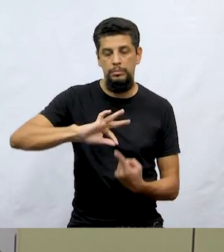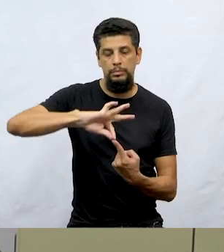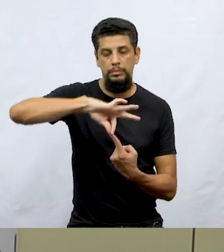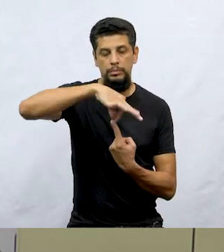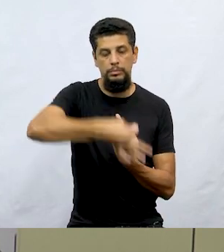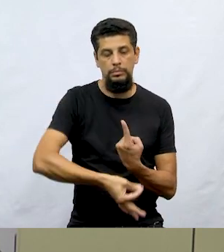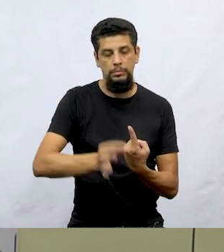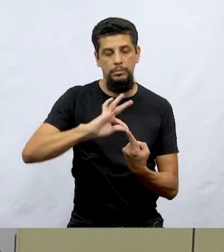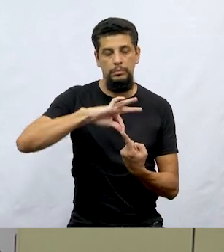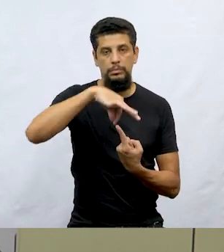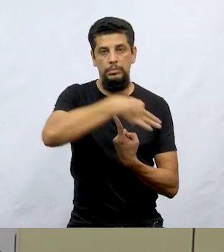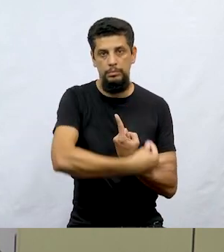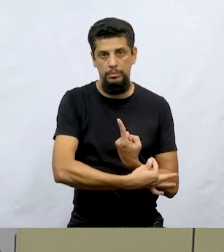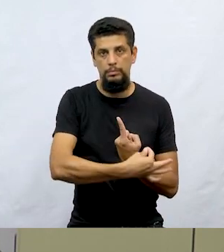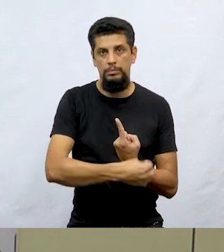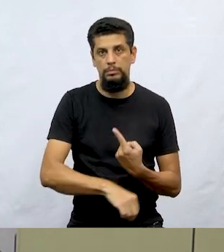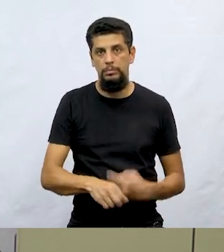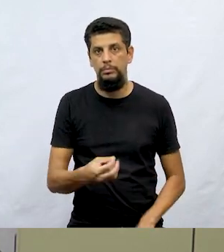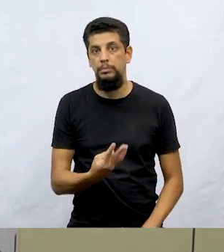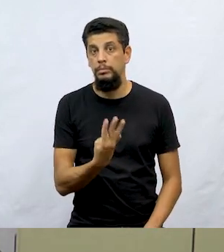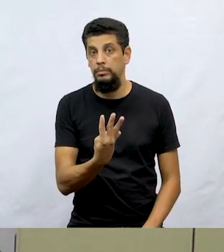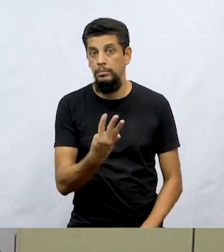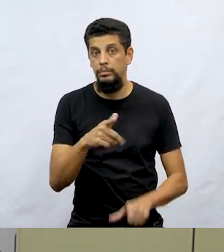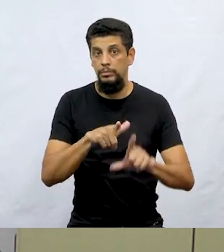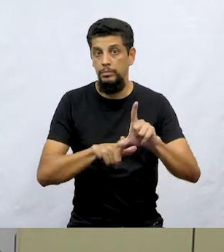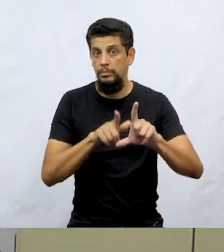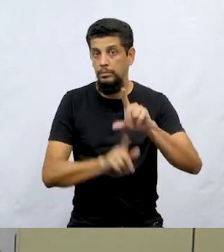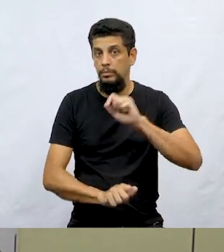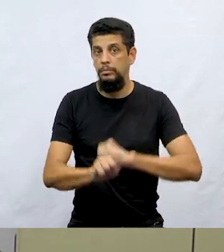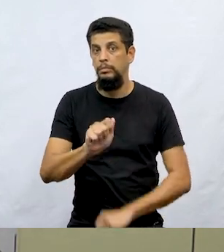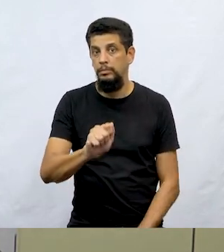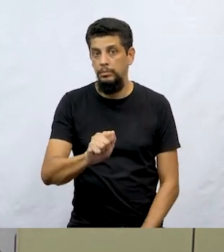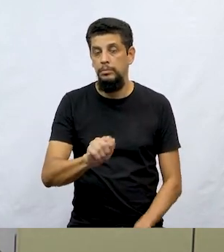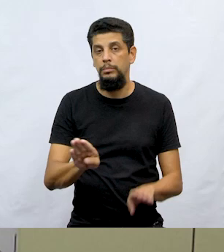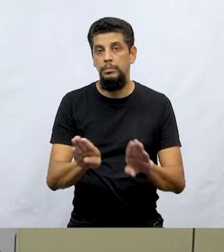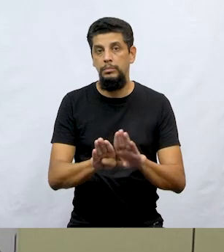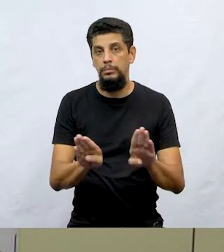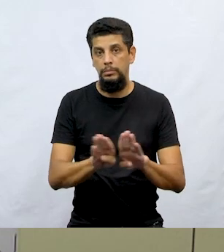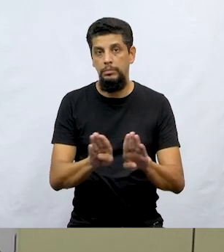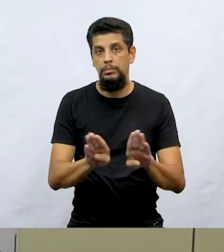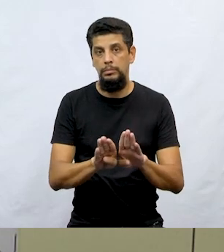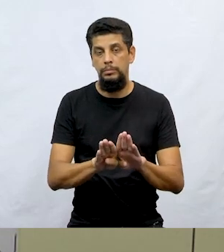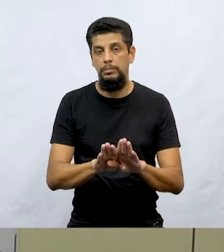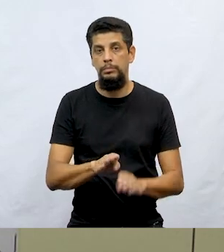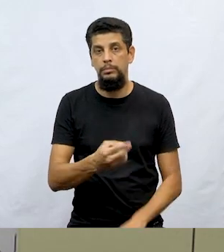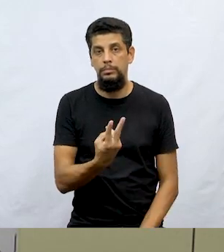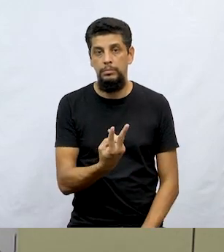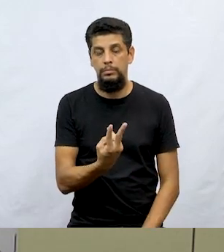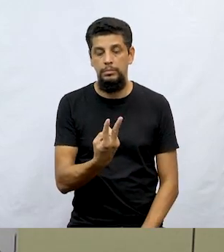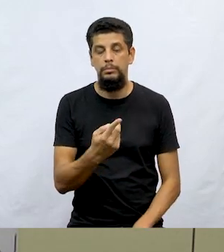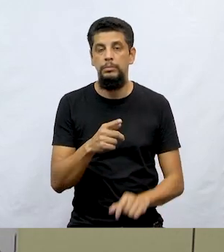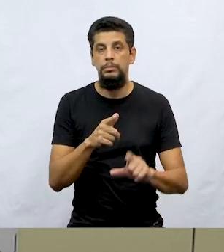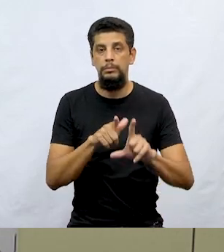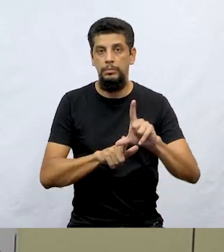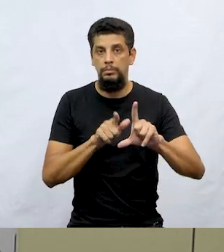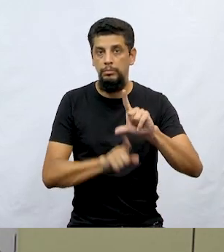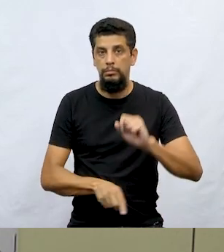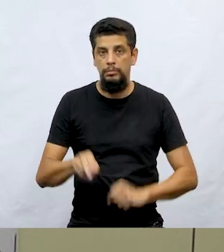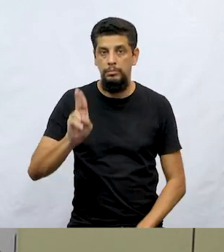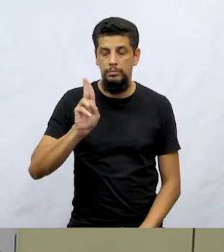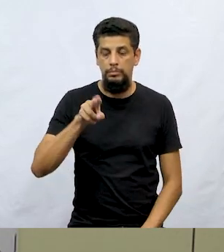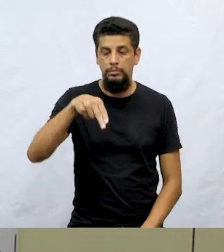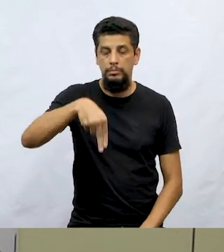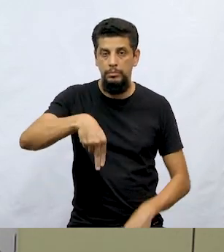Banana. Então, além de 3 letras A, existem também 2 letras